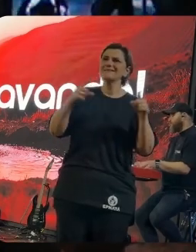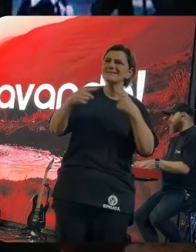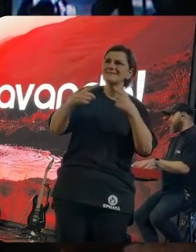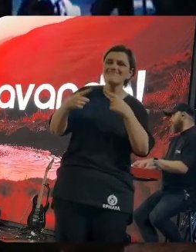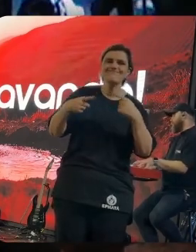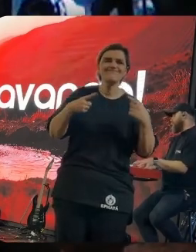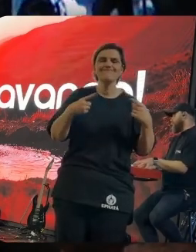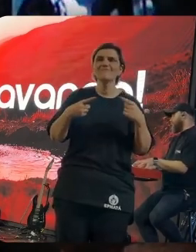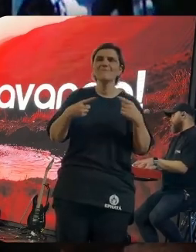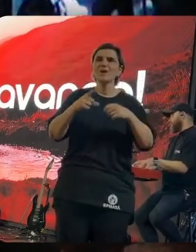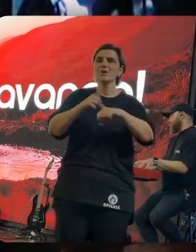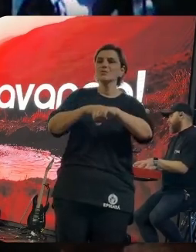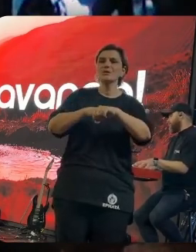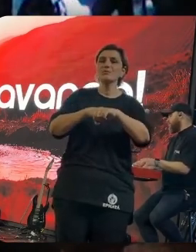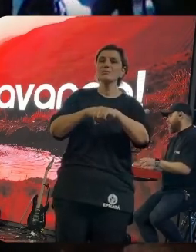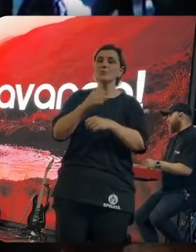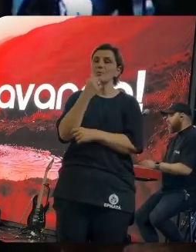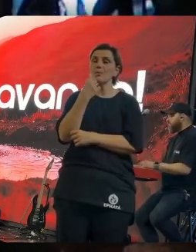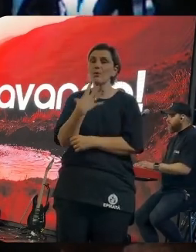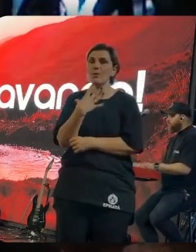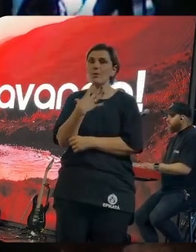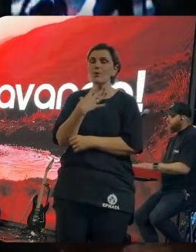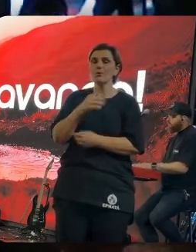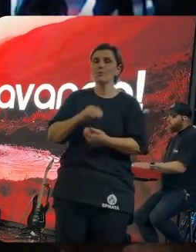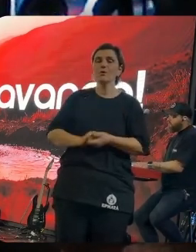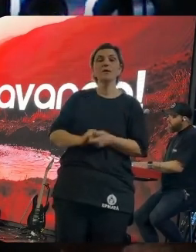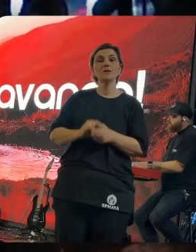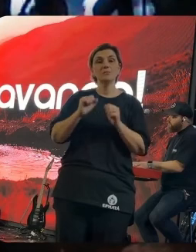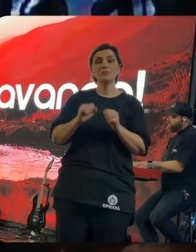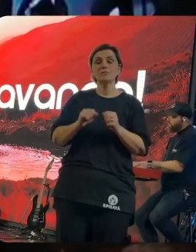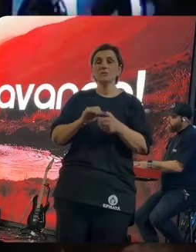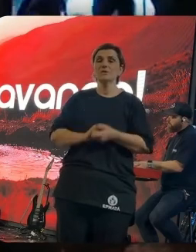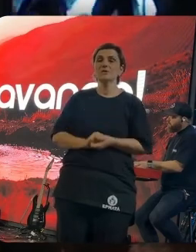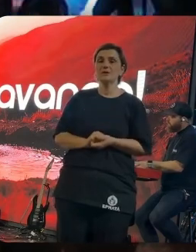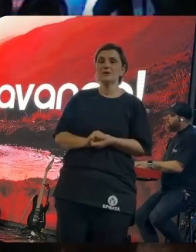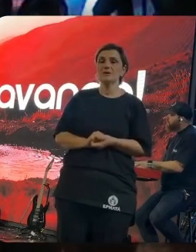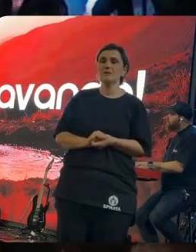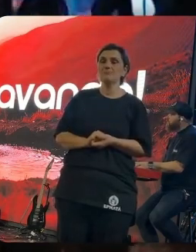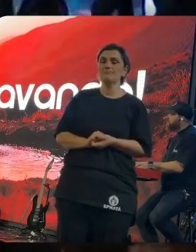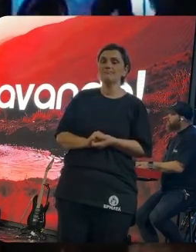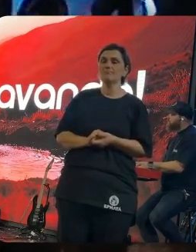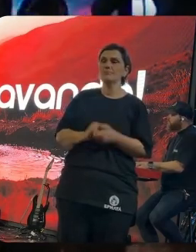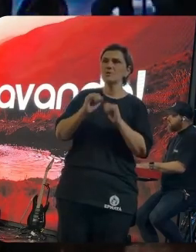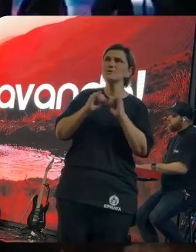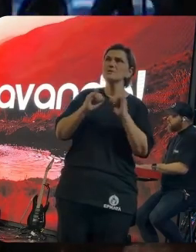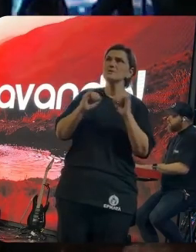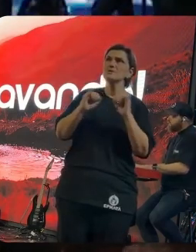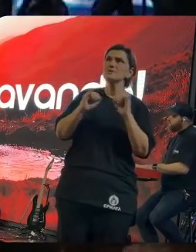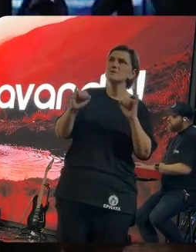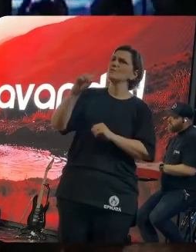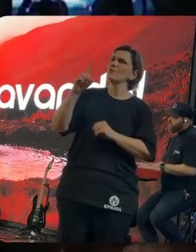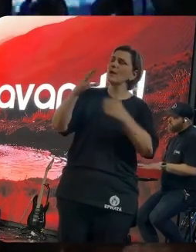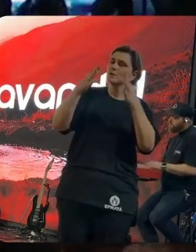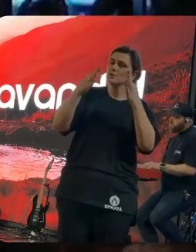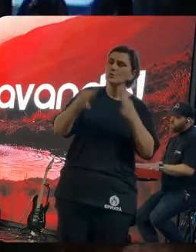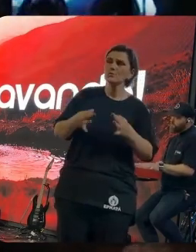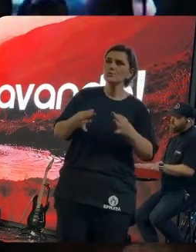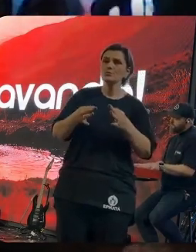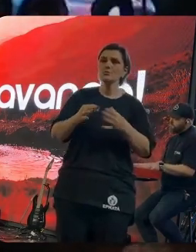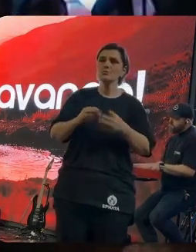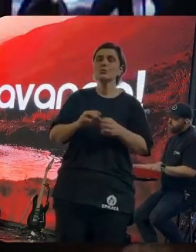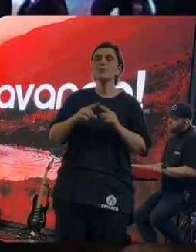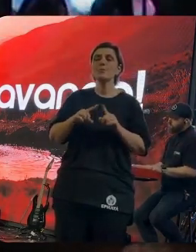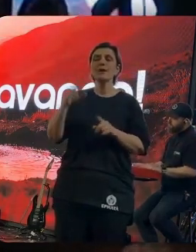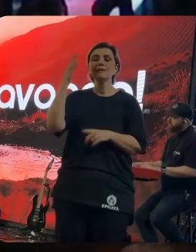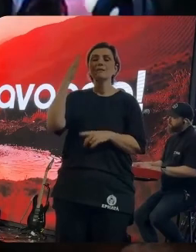desafios, os tempos não são favoráveis. Isaac poderia contra-argumentar com Deus. Isaac poderia dizer: Deus, isso não é justo. Mas sabe o que